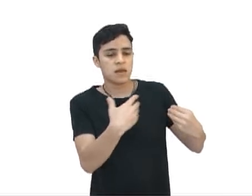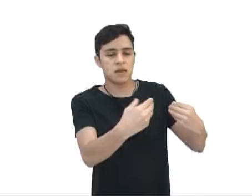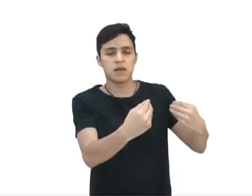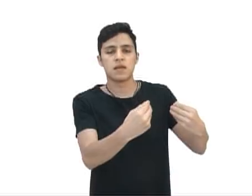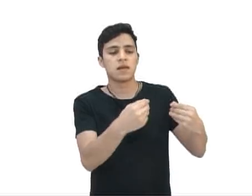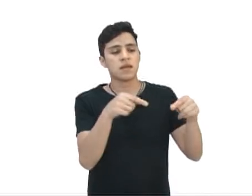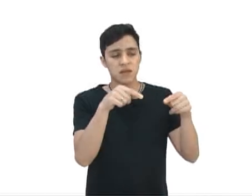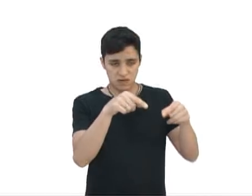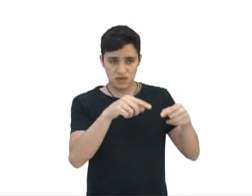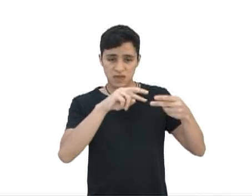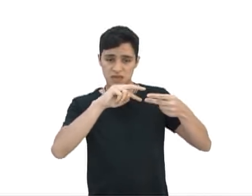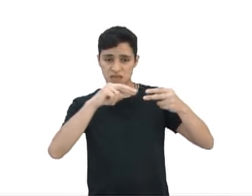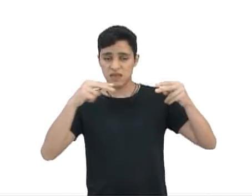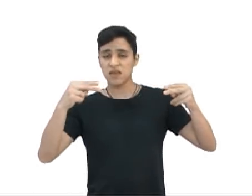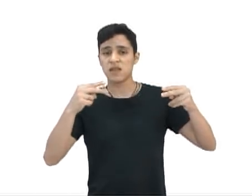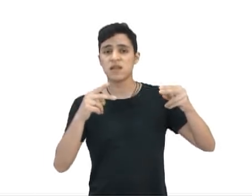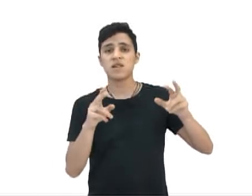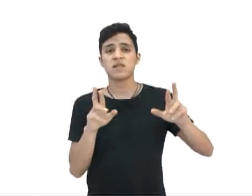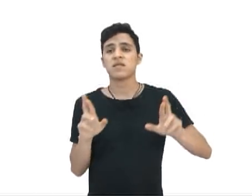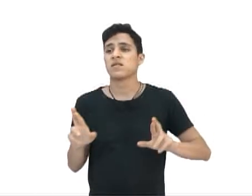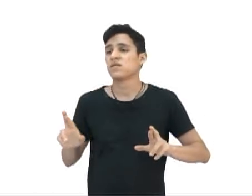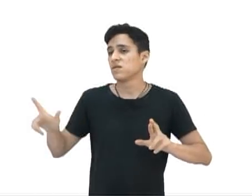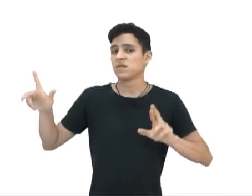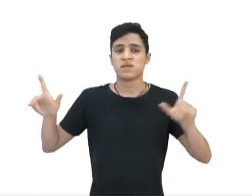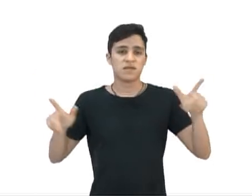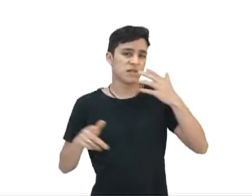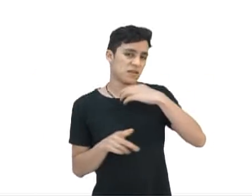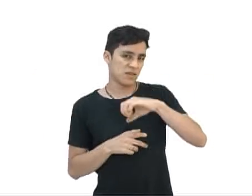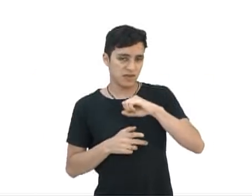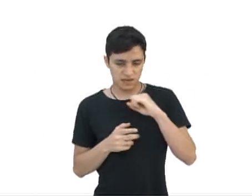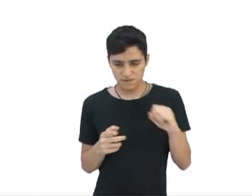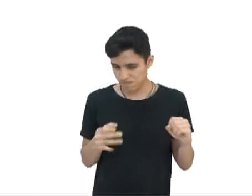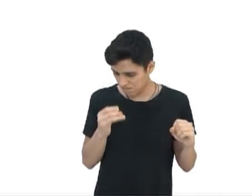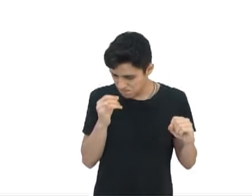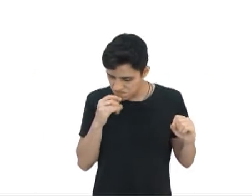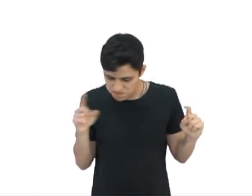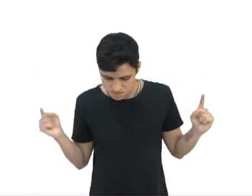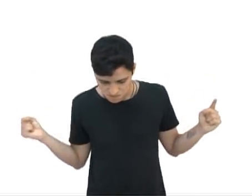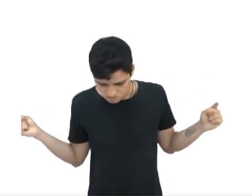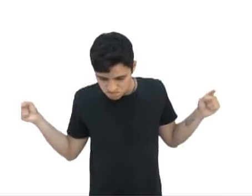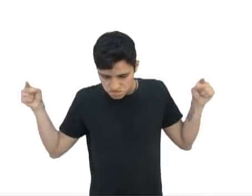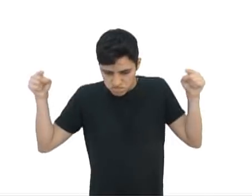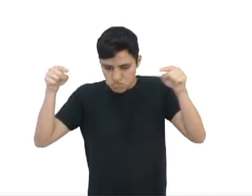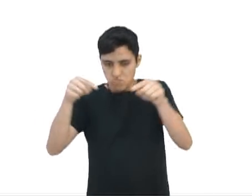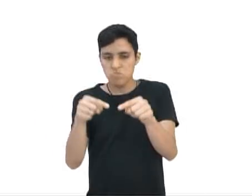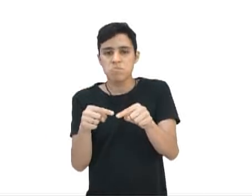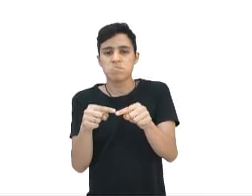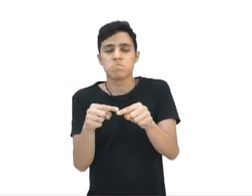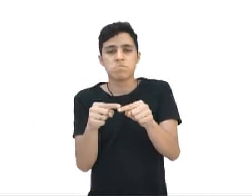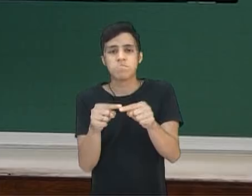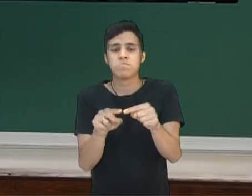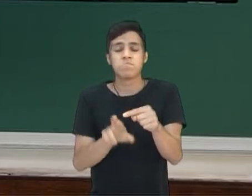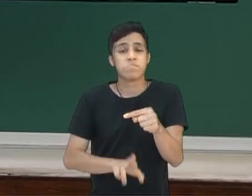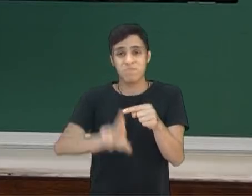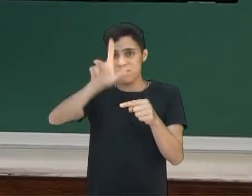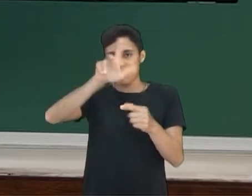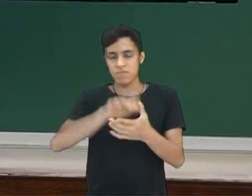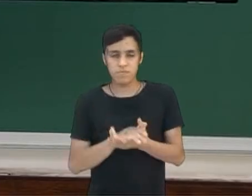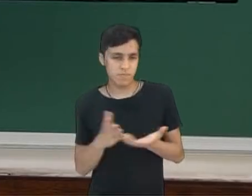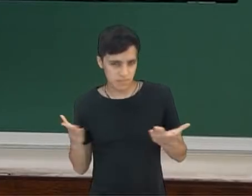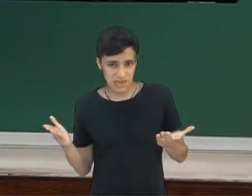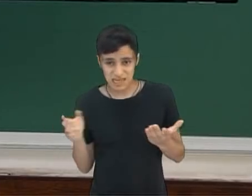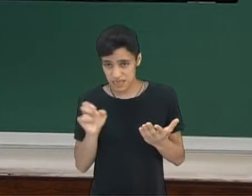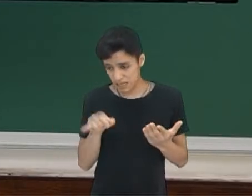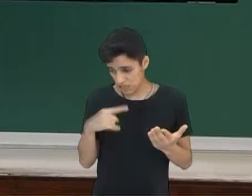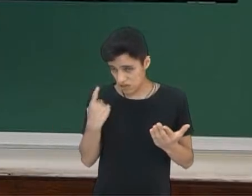são geneticamente diferentes dos seus pais. Então, a gente não é uma cópia exata. Se a gente se reproduzisse como